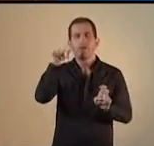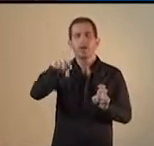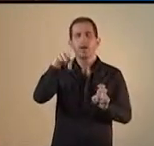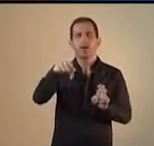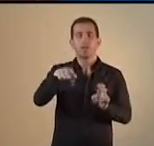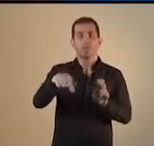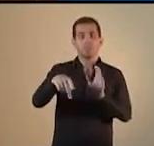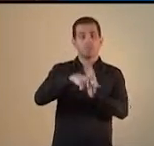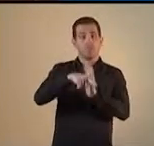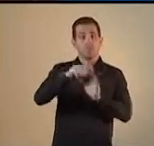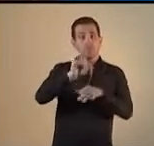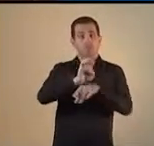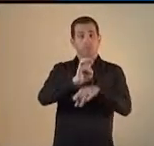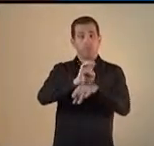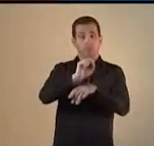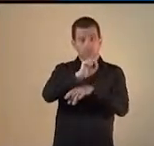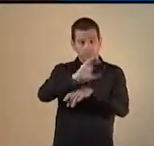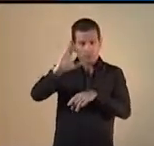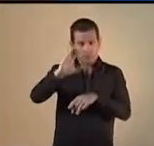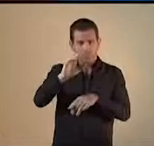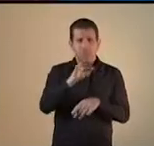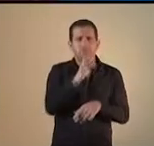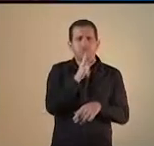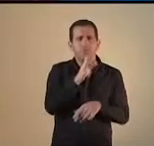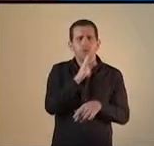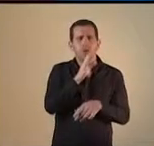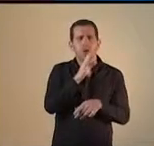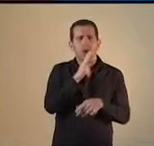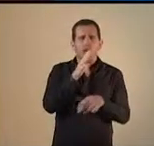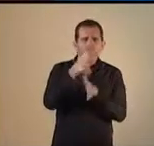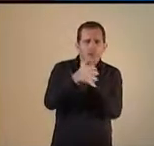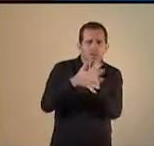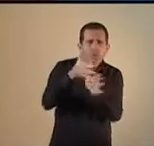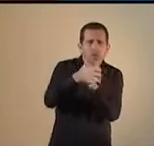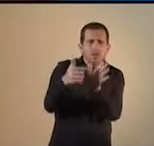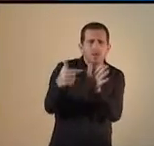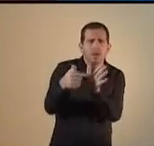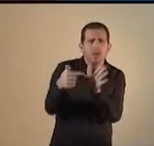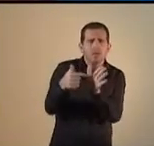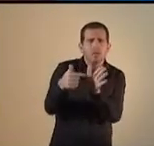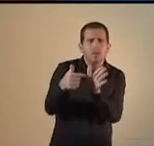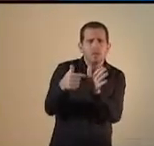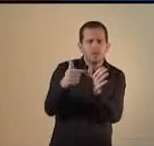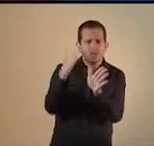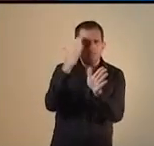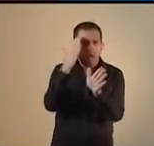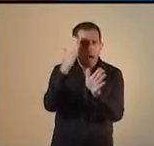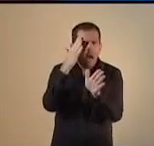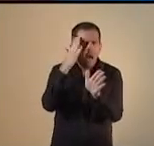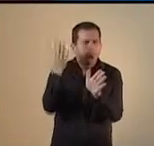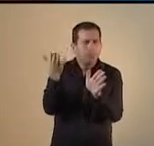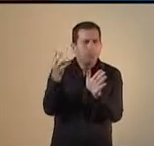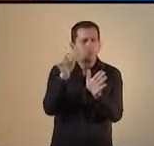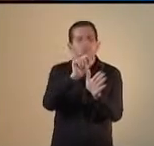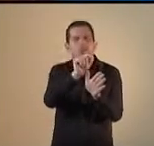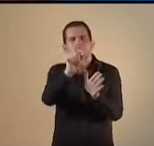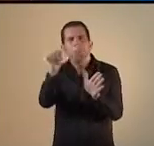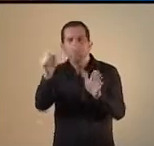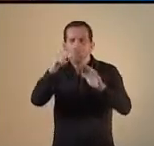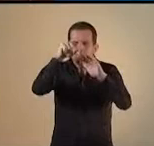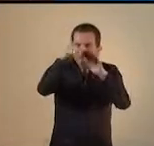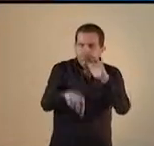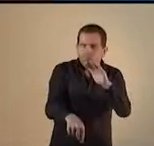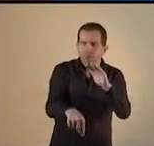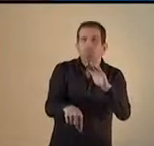de Santa Catarina. Linguagem de Libras. Você já ouviu falar, mas você tem conhecimento profundo do que seja